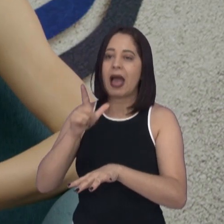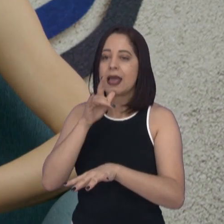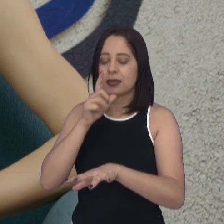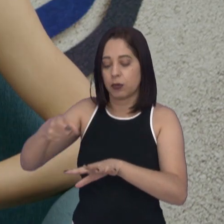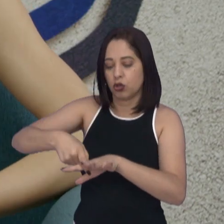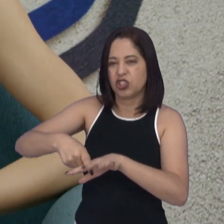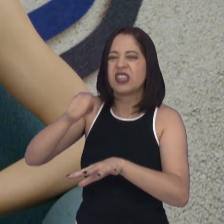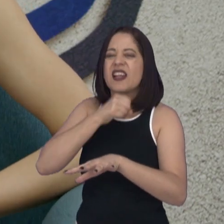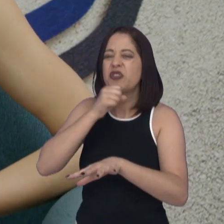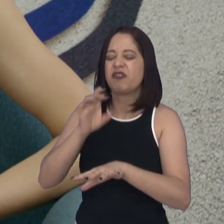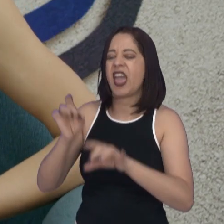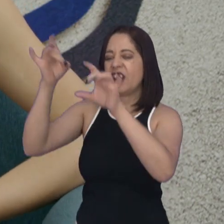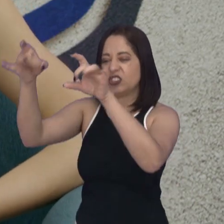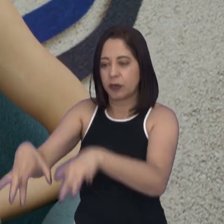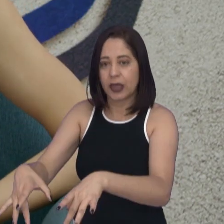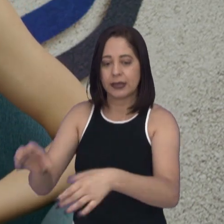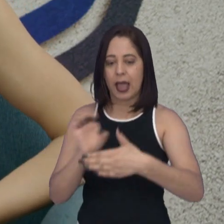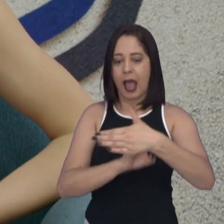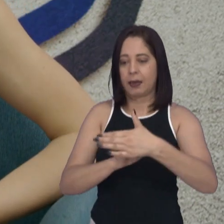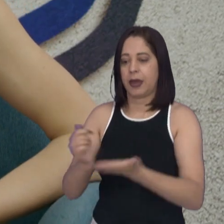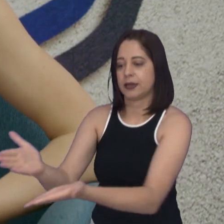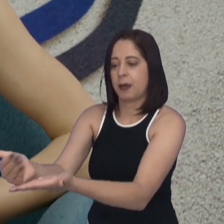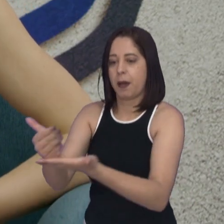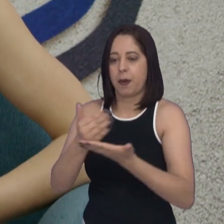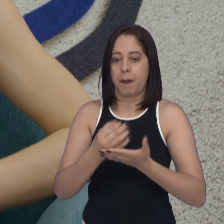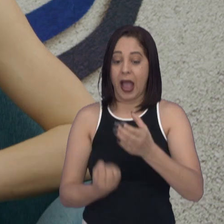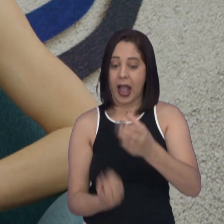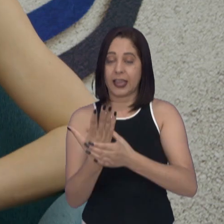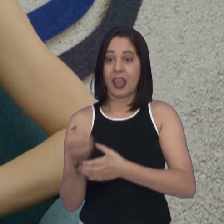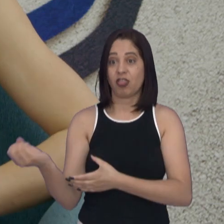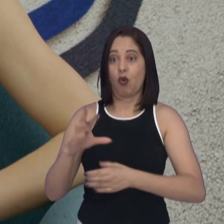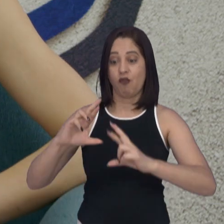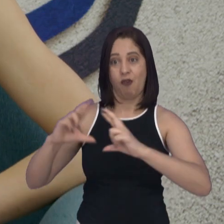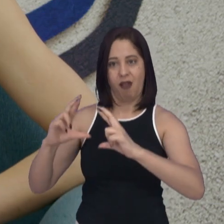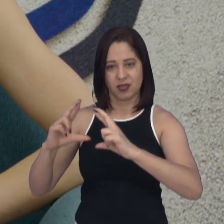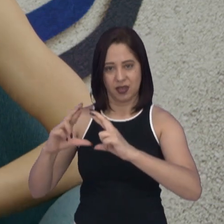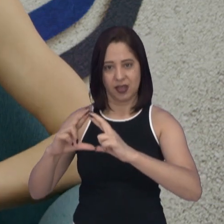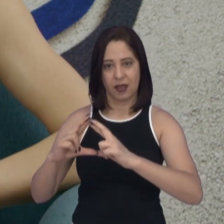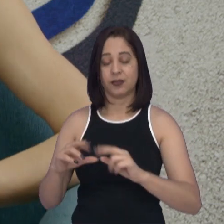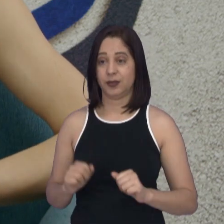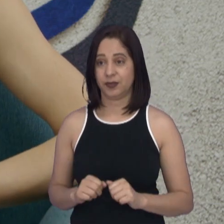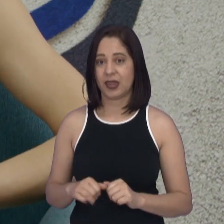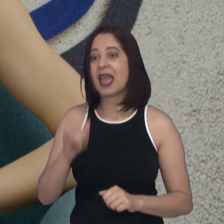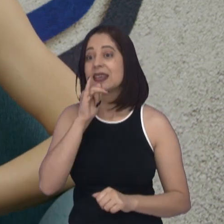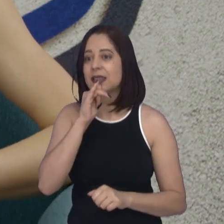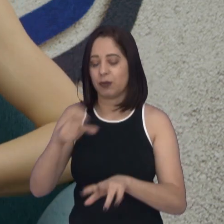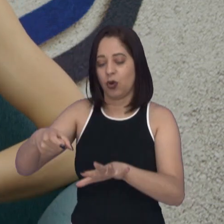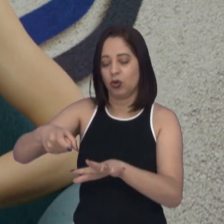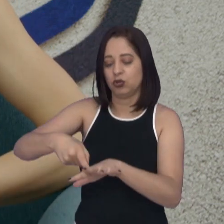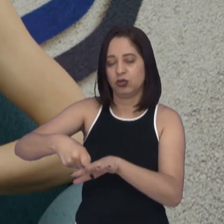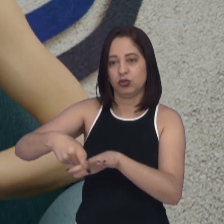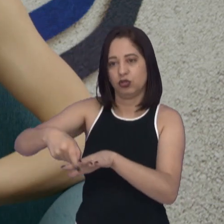robusta frente a outras cadeias produtivas, né? Então, por exemplo, você está usando lá a sua Havaianas e arrebenta. Então,